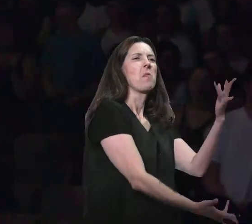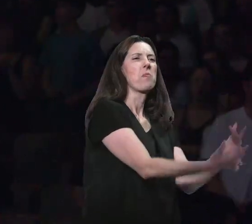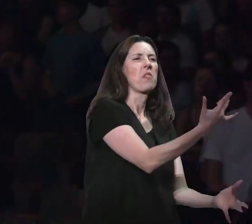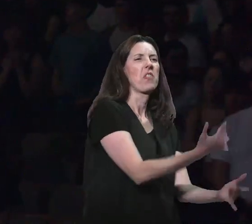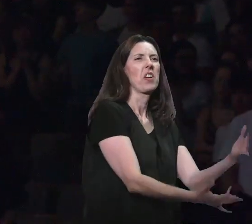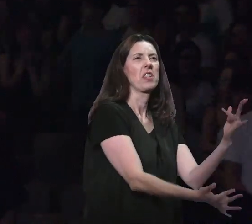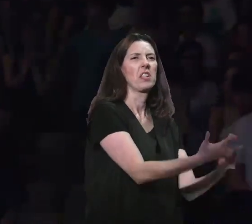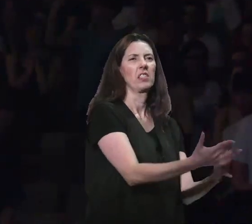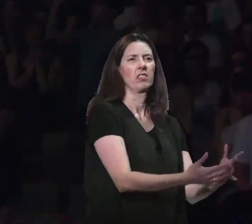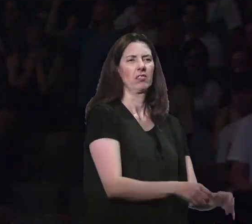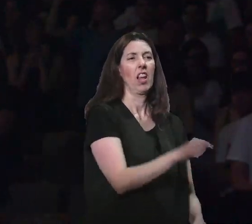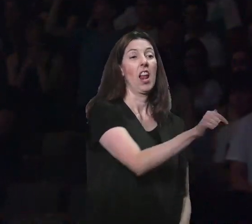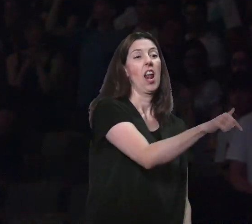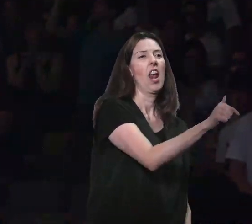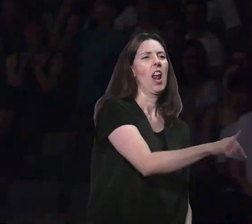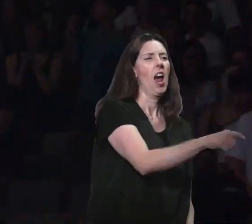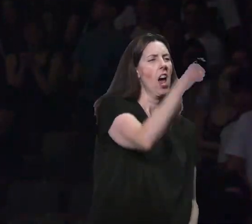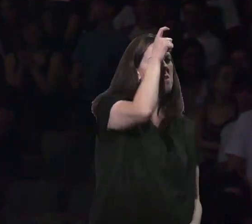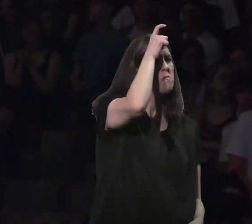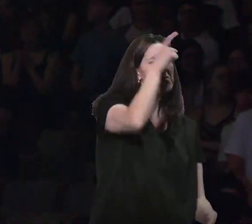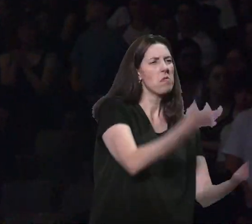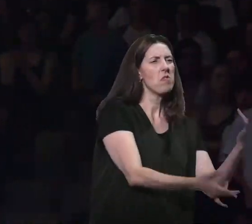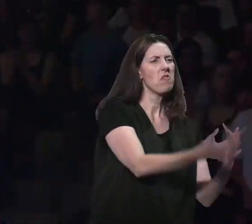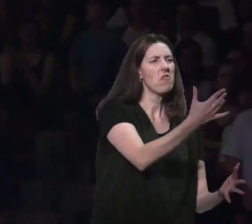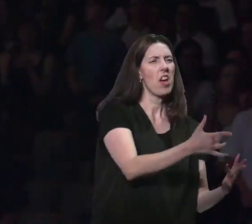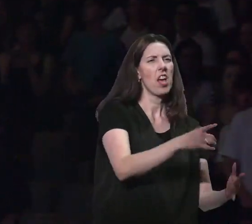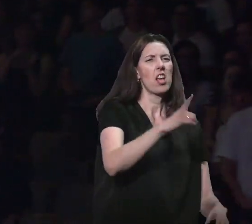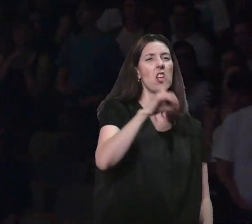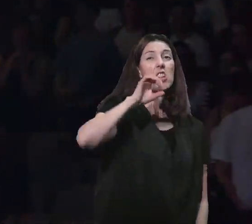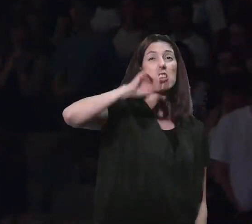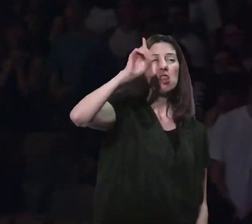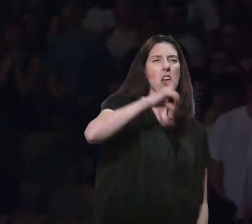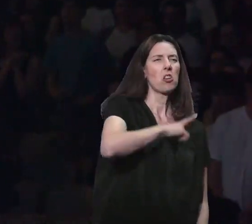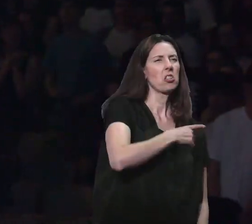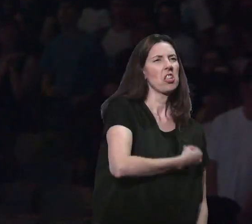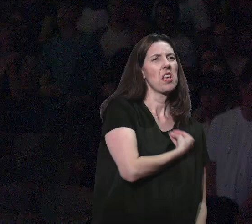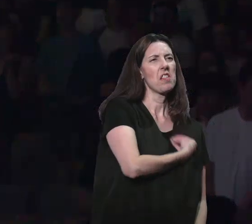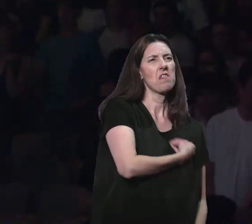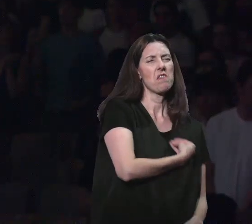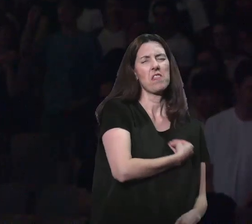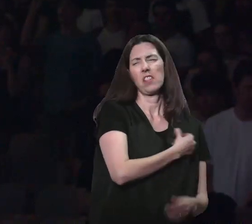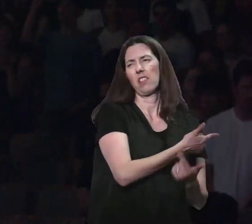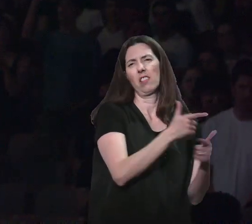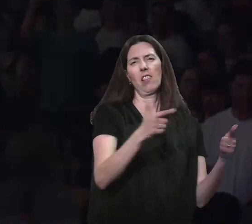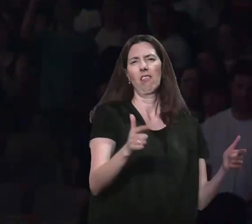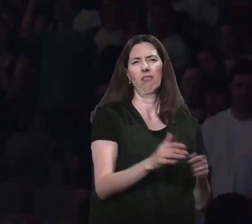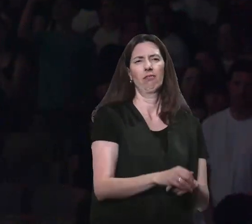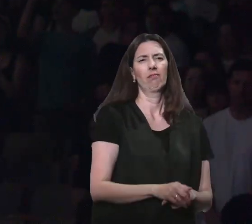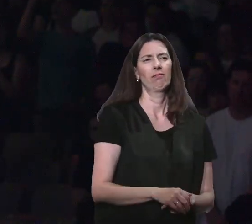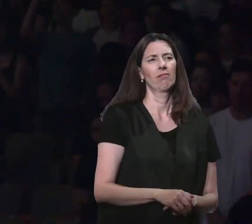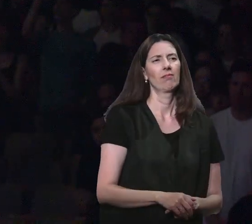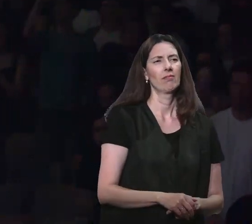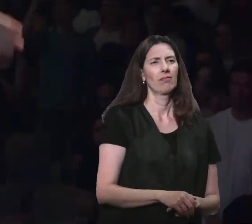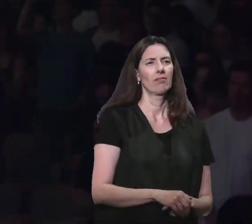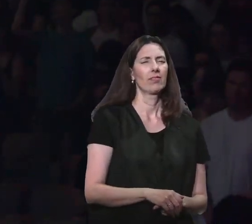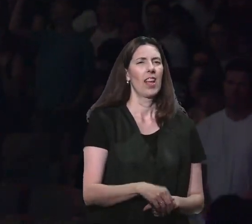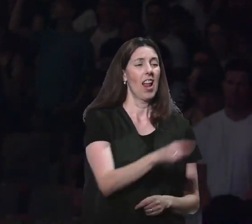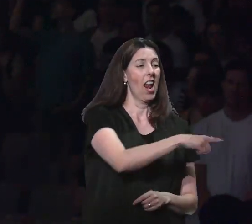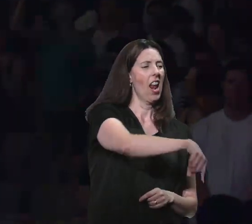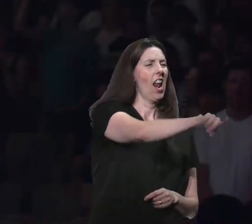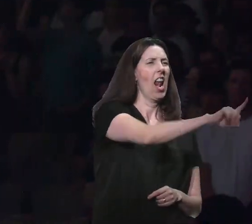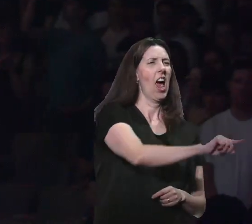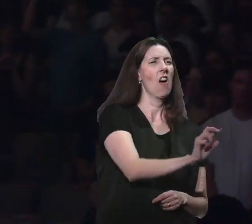não está, onde os padrões que Deus criou, que Ele sabia que são os melhores, foram